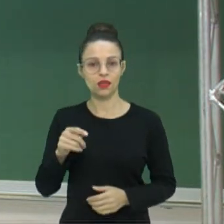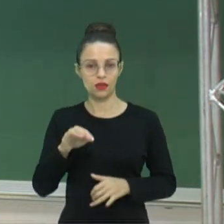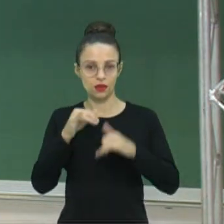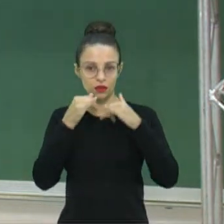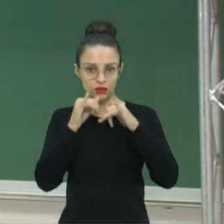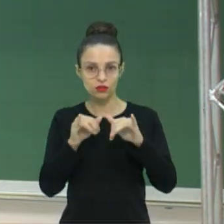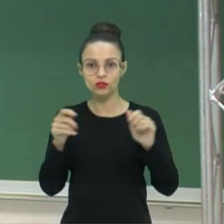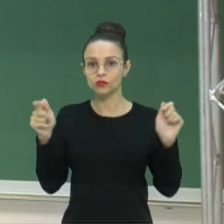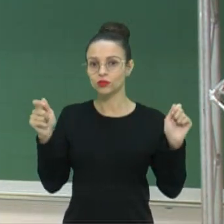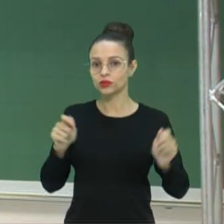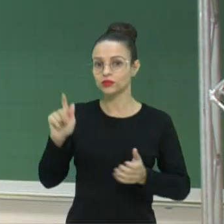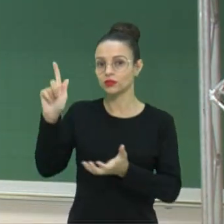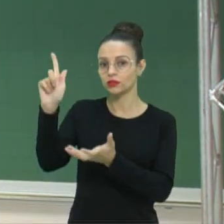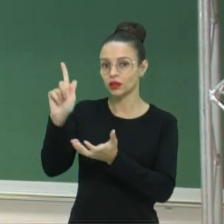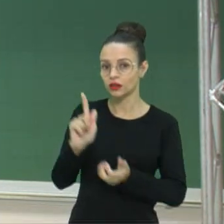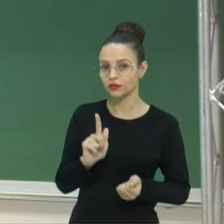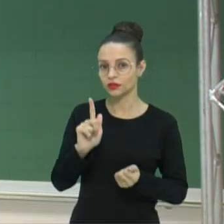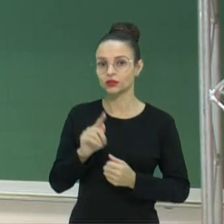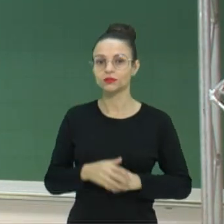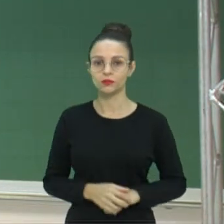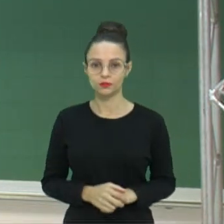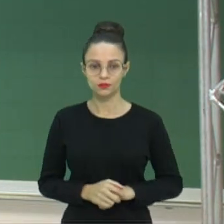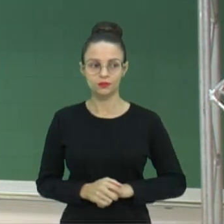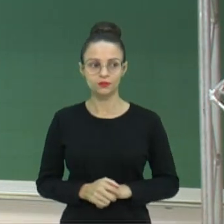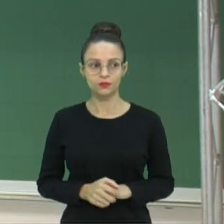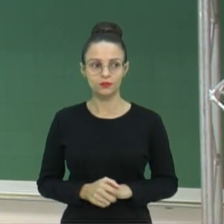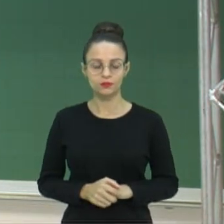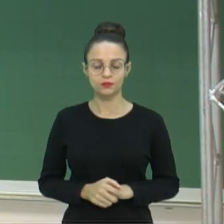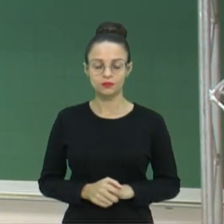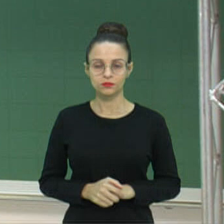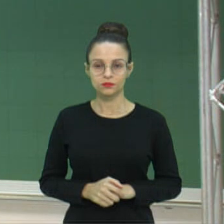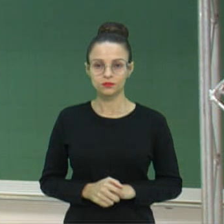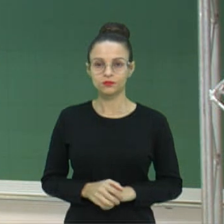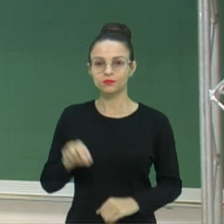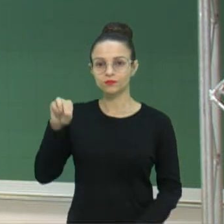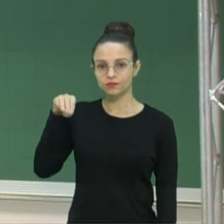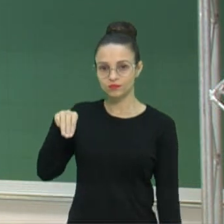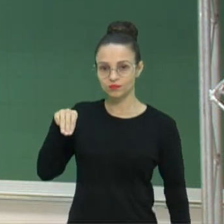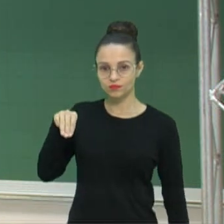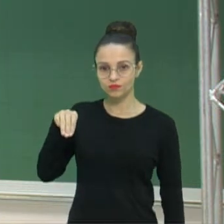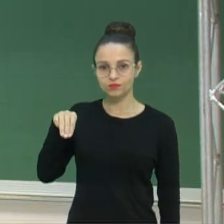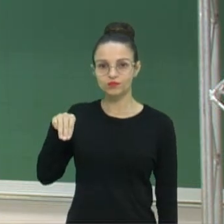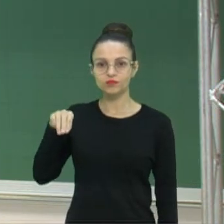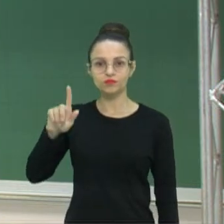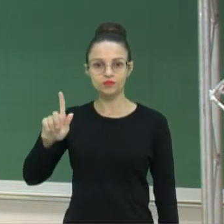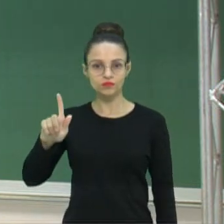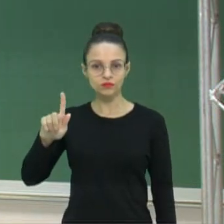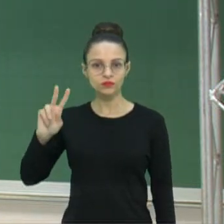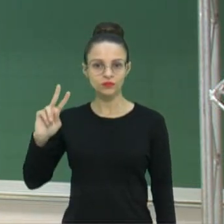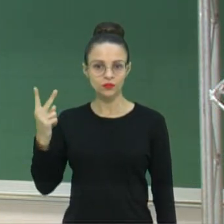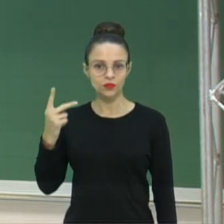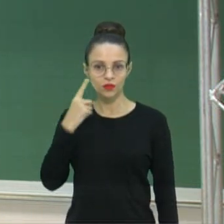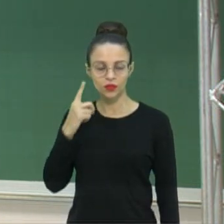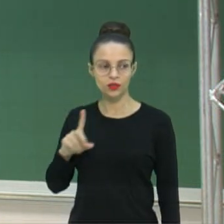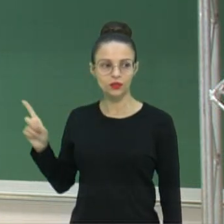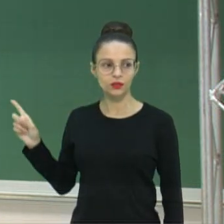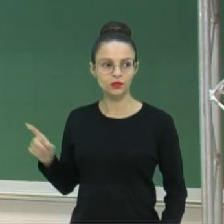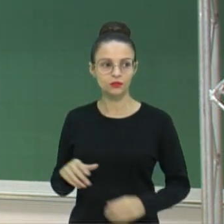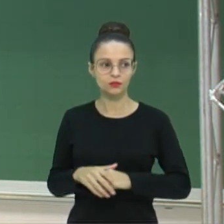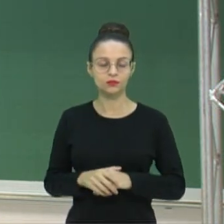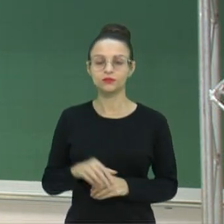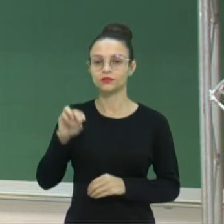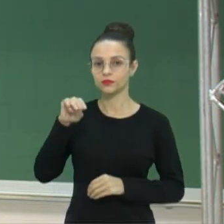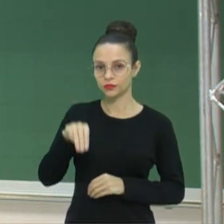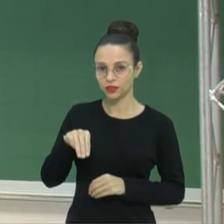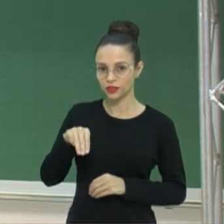certo? Então, energia potencial gravitacional é igual a mgh, né? Ou seja, mg